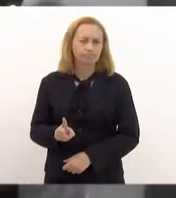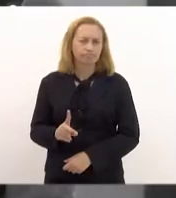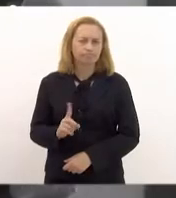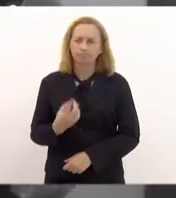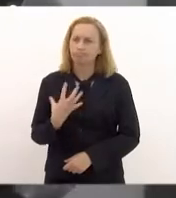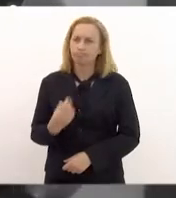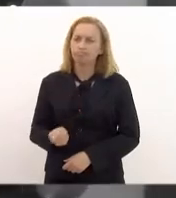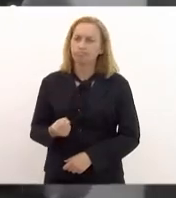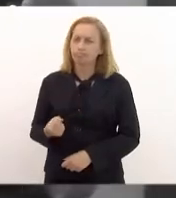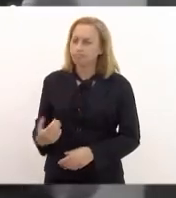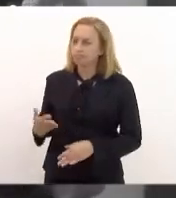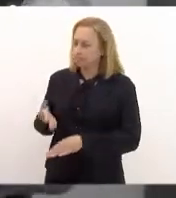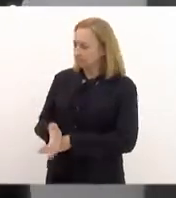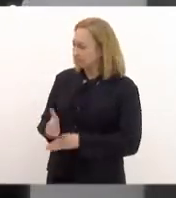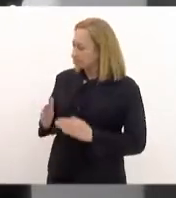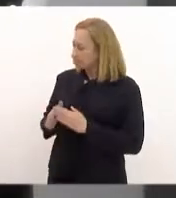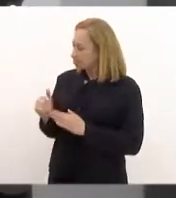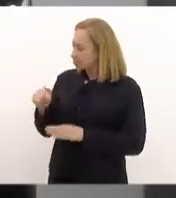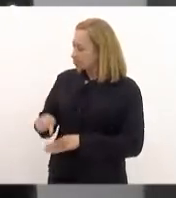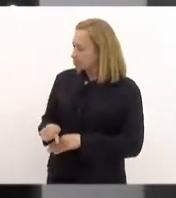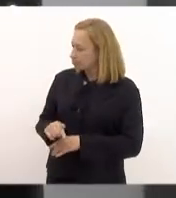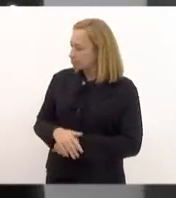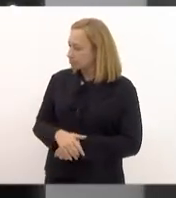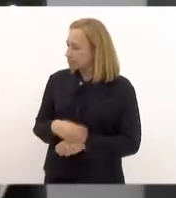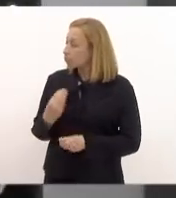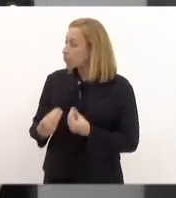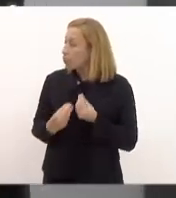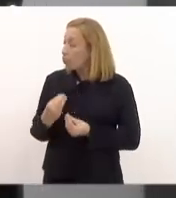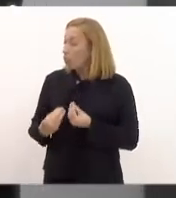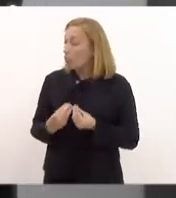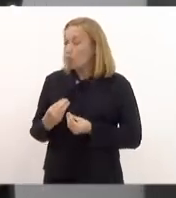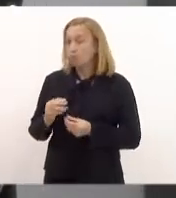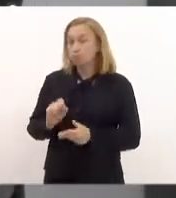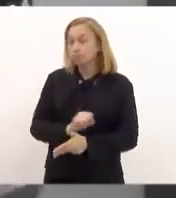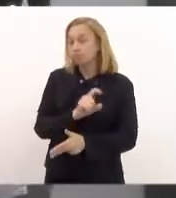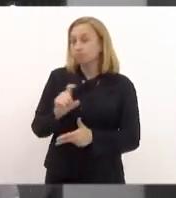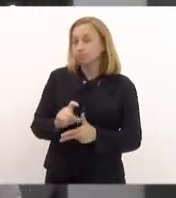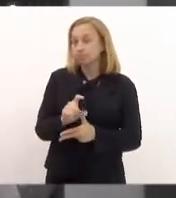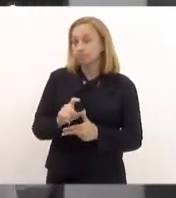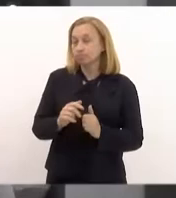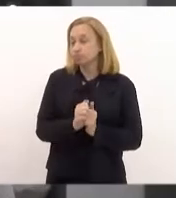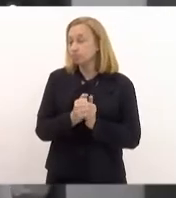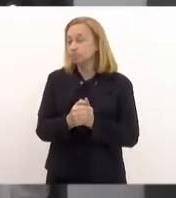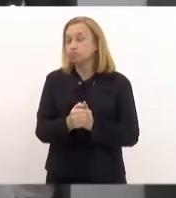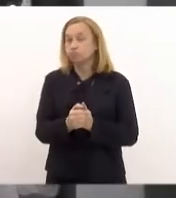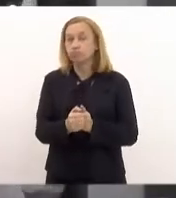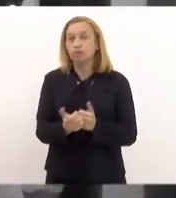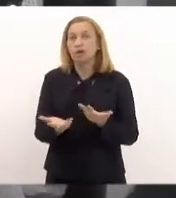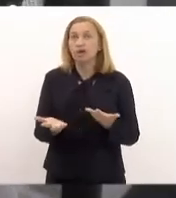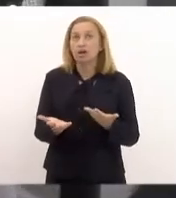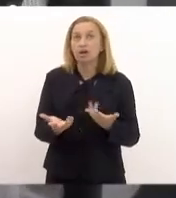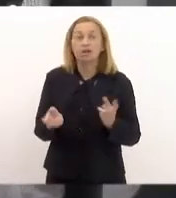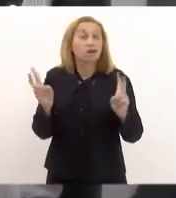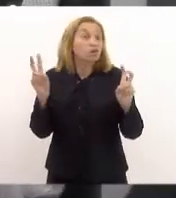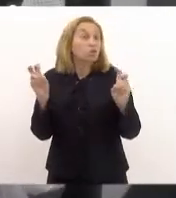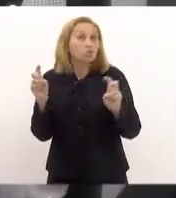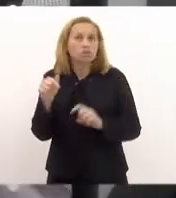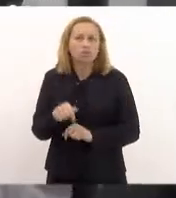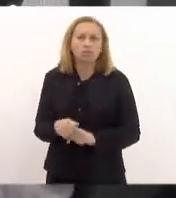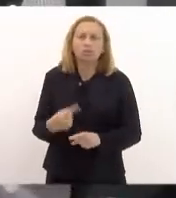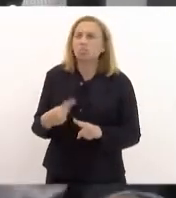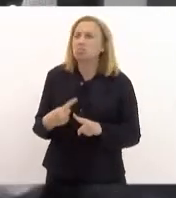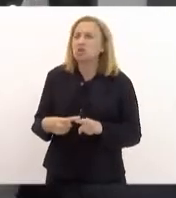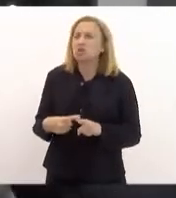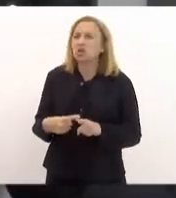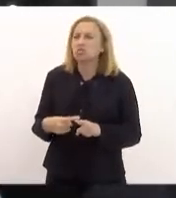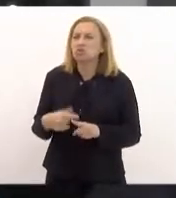vim para esta casa aqui, como que o Executivo tem conduzido essa matéria aqui, porque eu